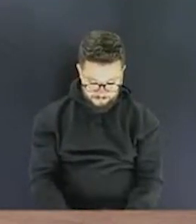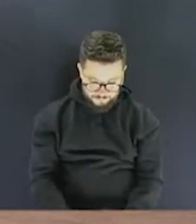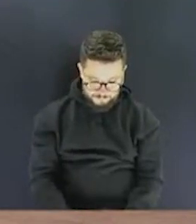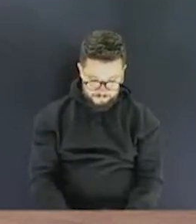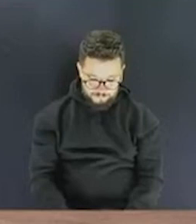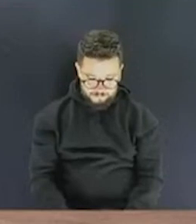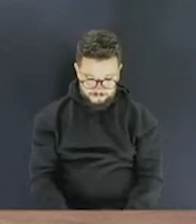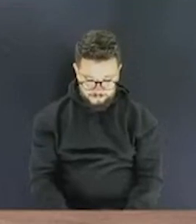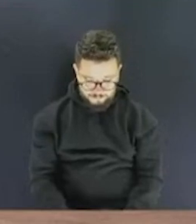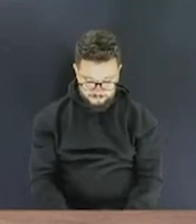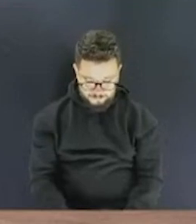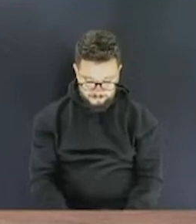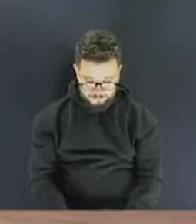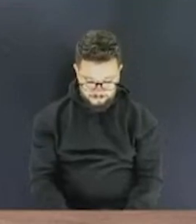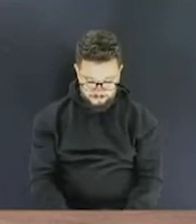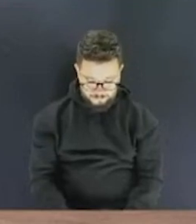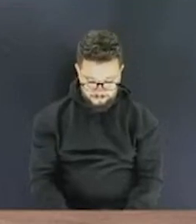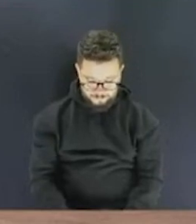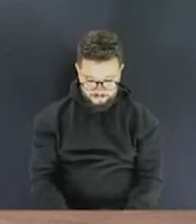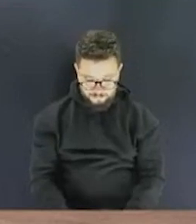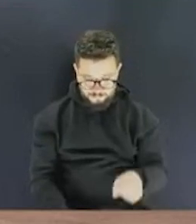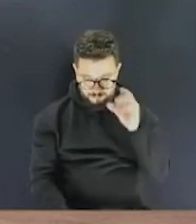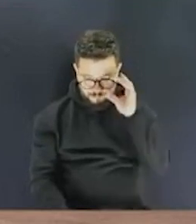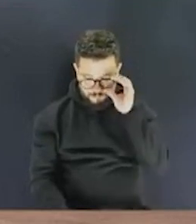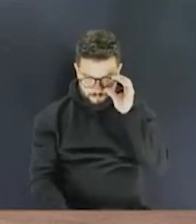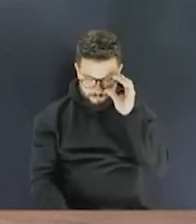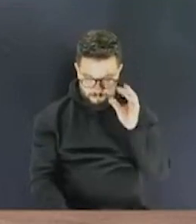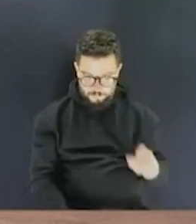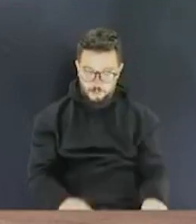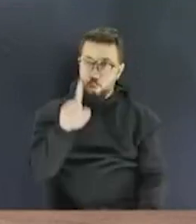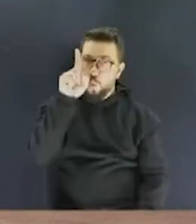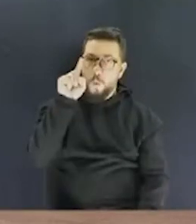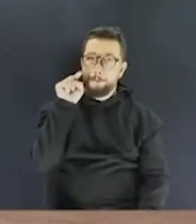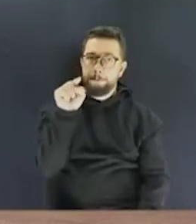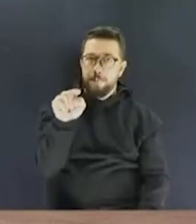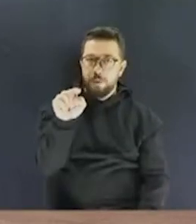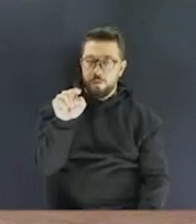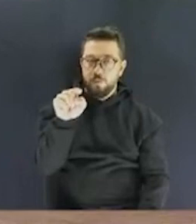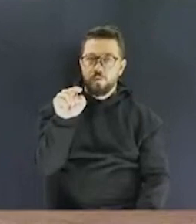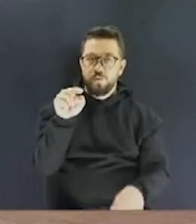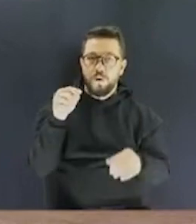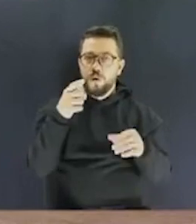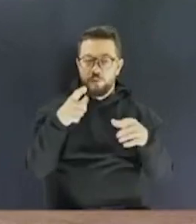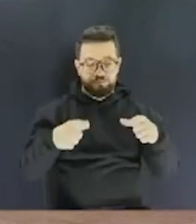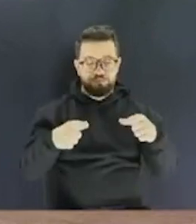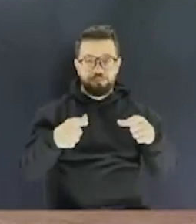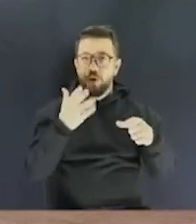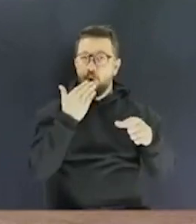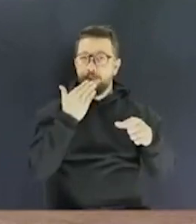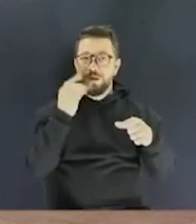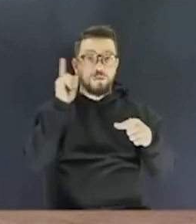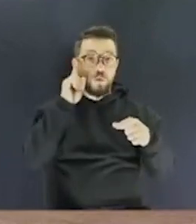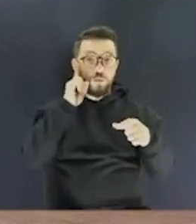1.000 marmitas diariamente, a igreja fazendo para atender a cidade. Claro, é muito pouco perto de tudo o que está